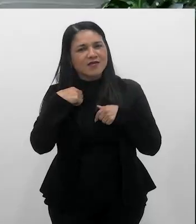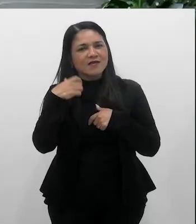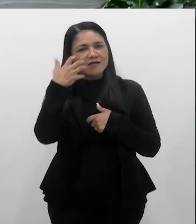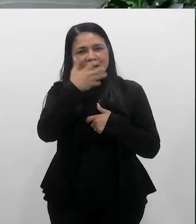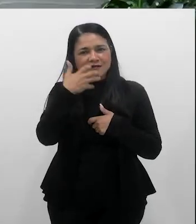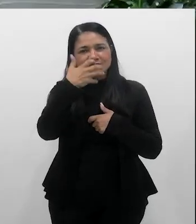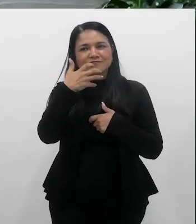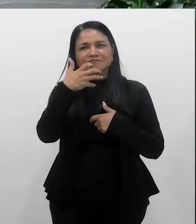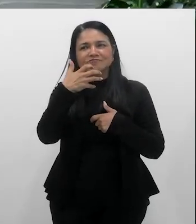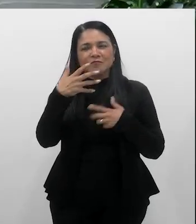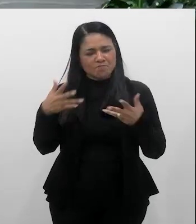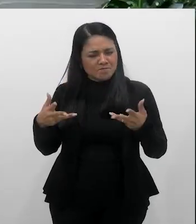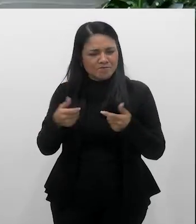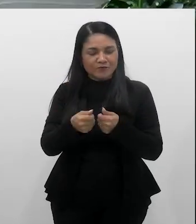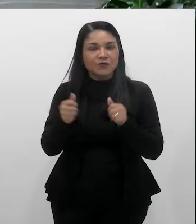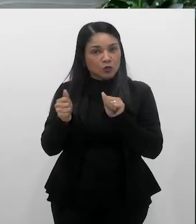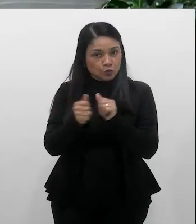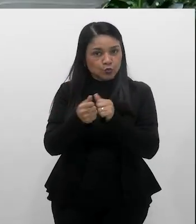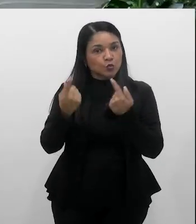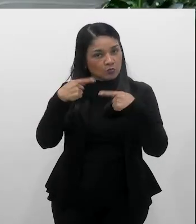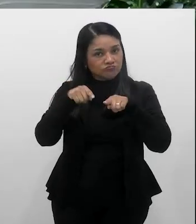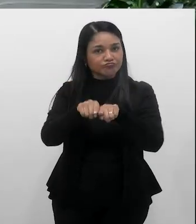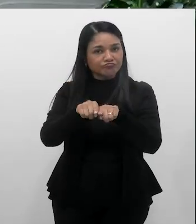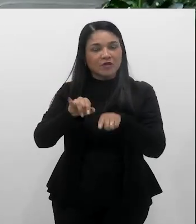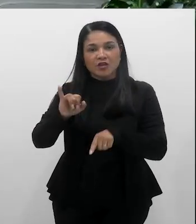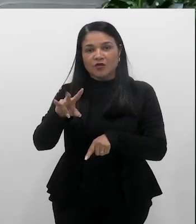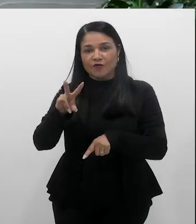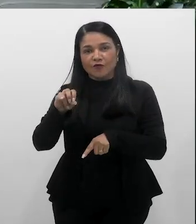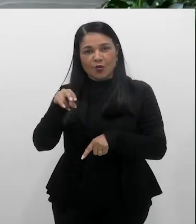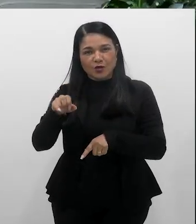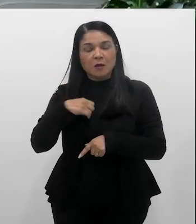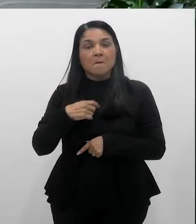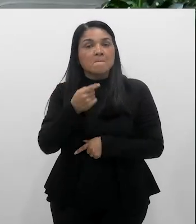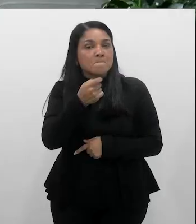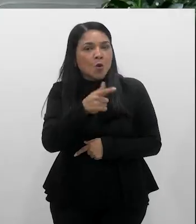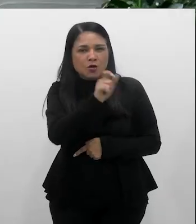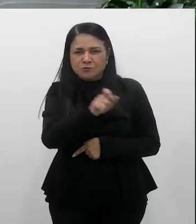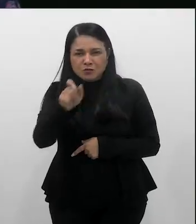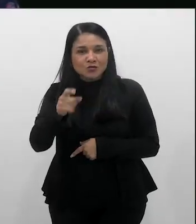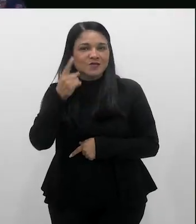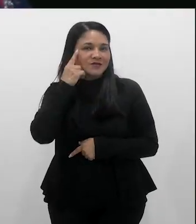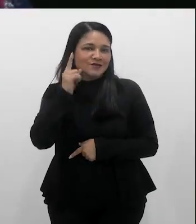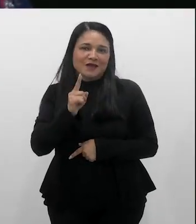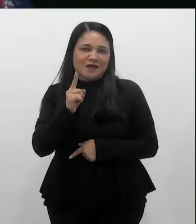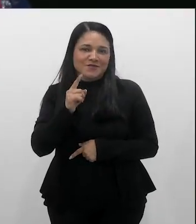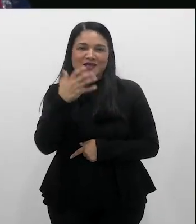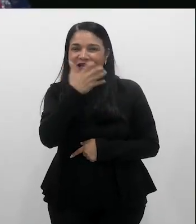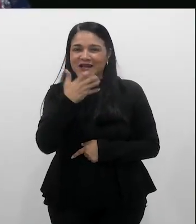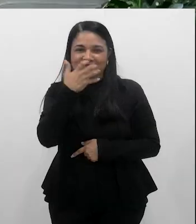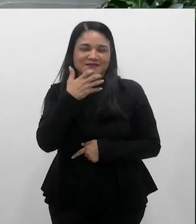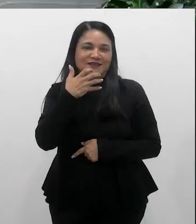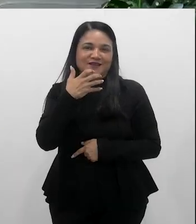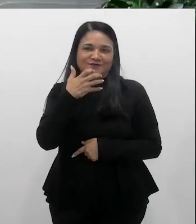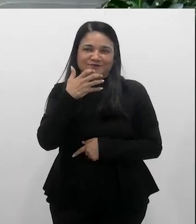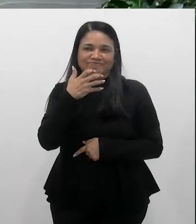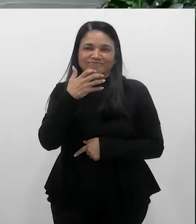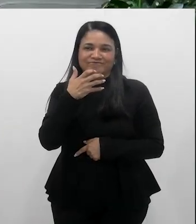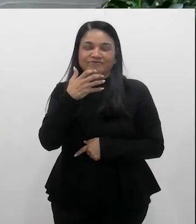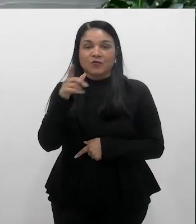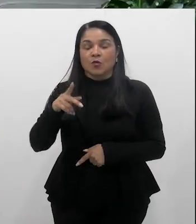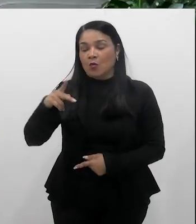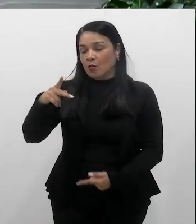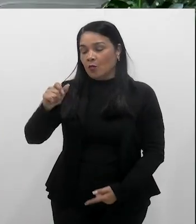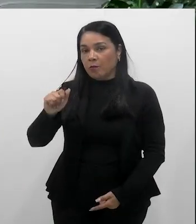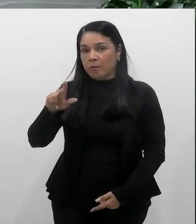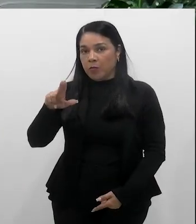ele muitas vezes com a Dona Ivone Lara. Sim, cantava. Mas eu acho que pouca gente sabia que ele cantava também. Que ele cantava também.